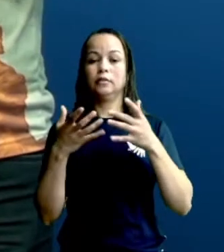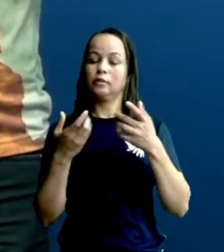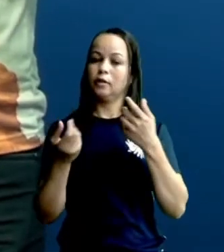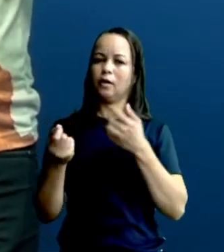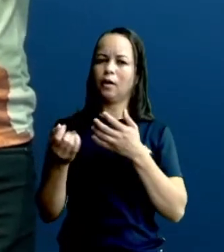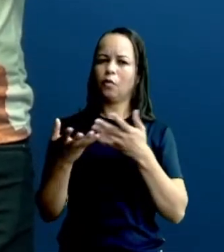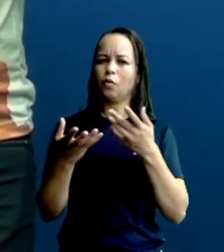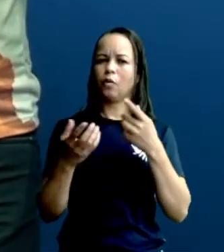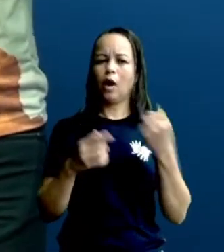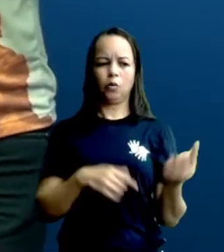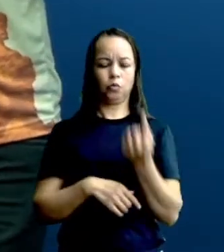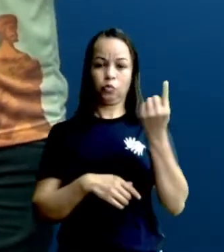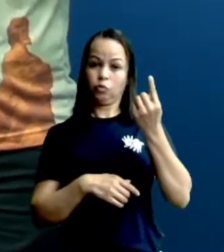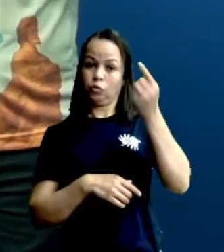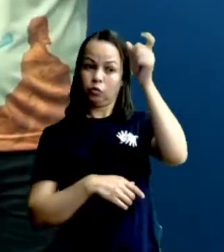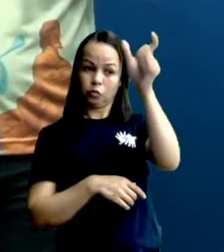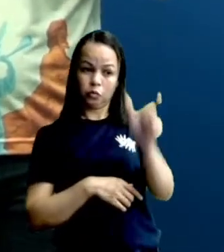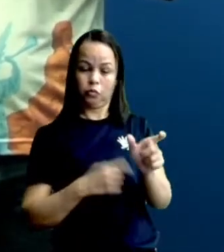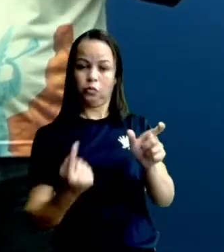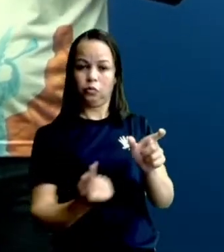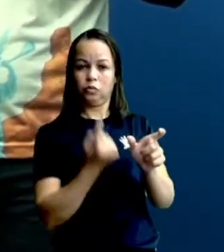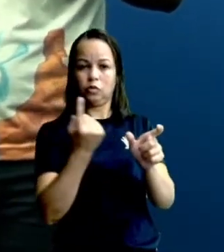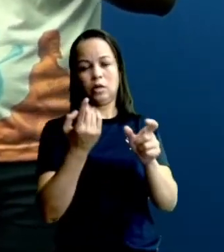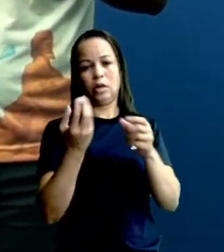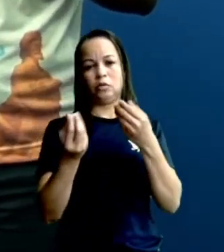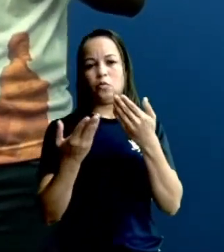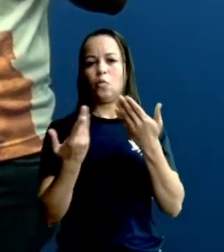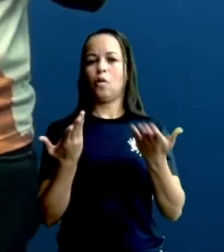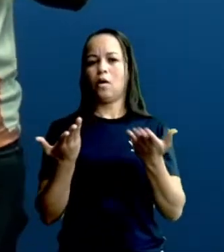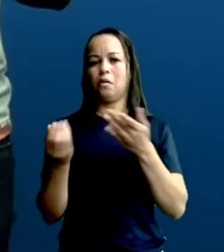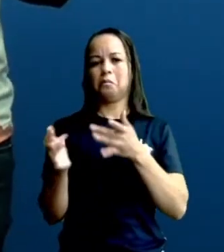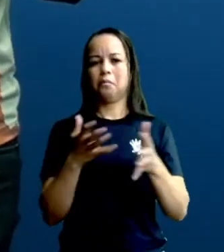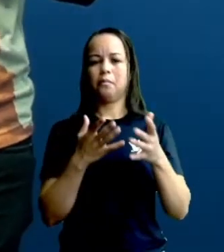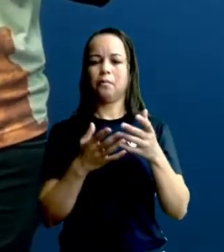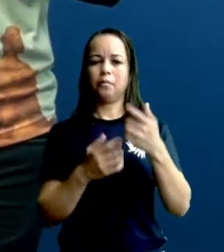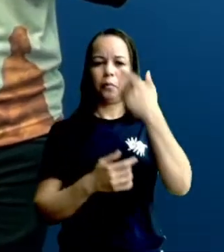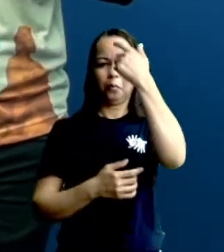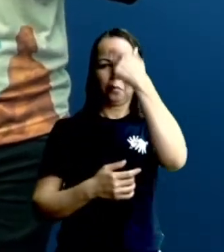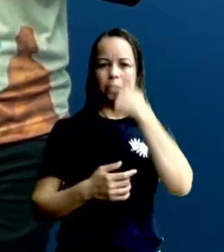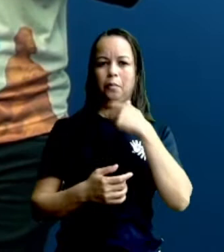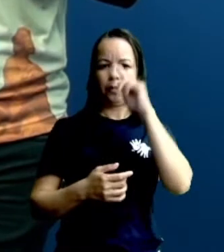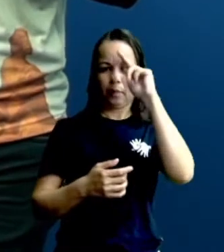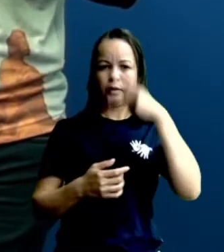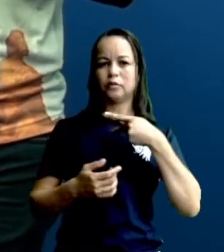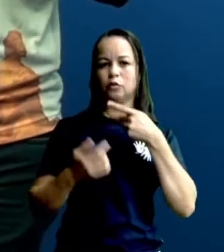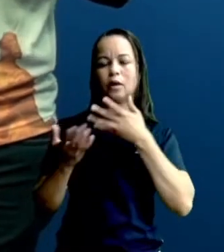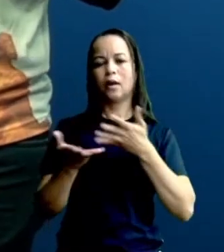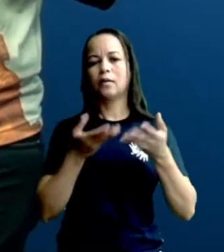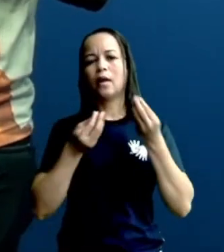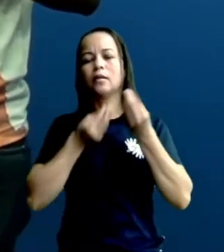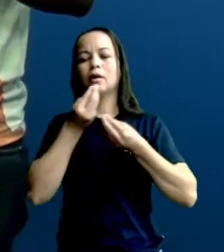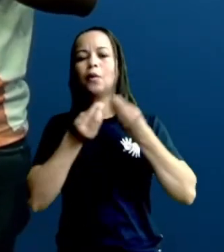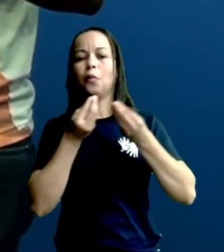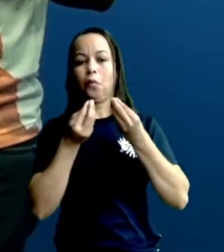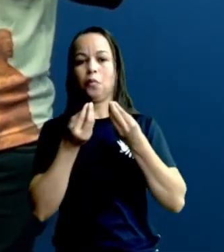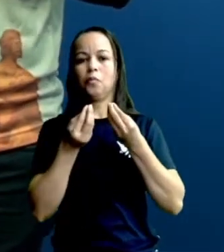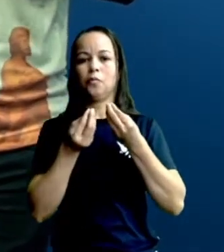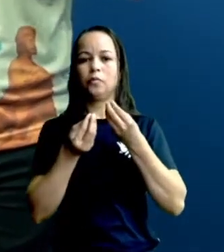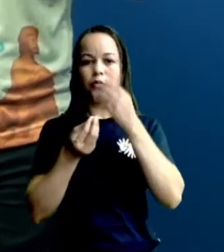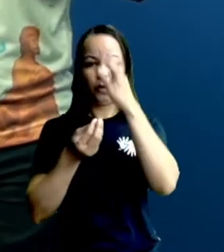qual será a sua personalidade, de certa forma. Também o DNA mostra umas